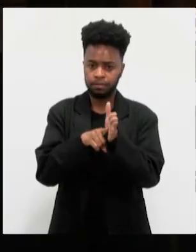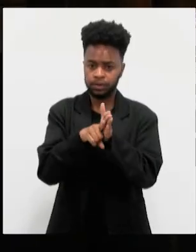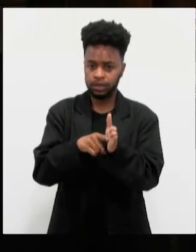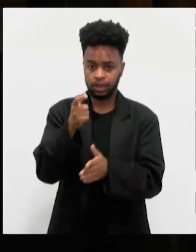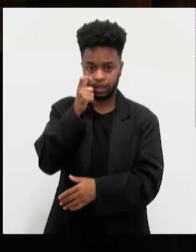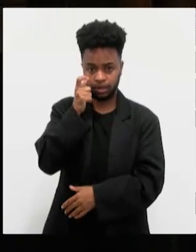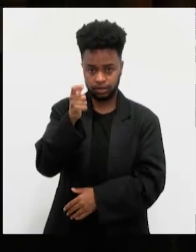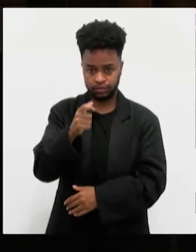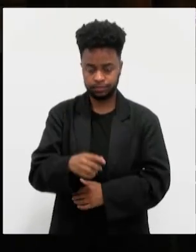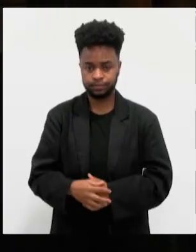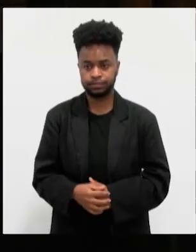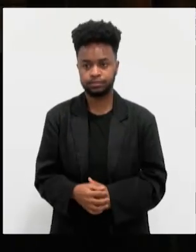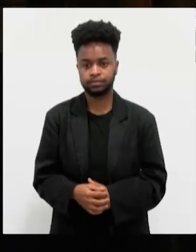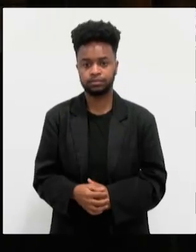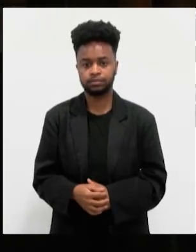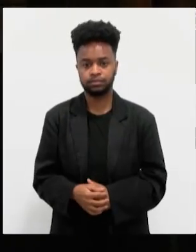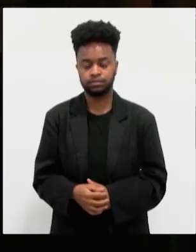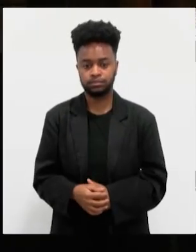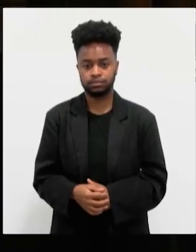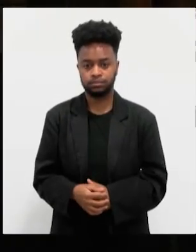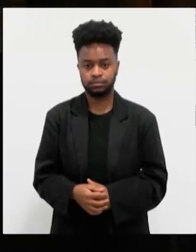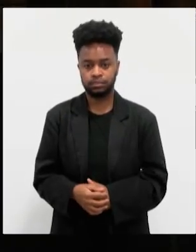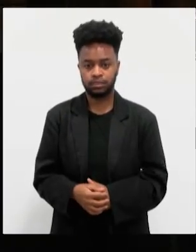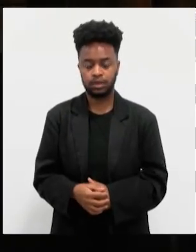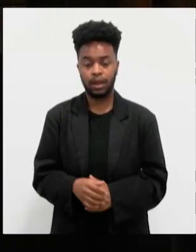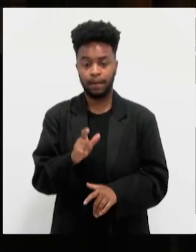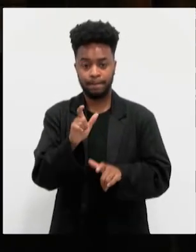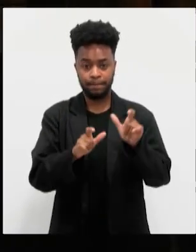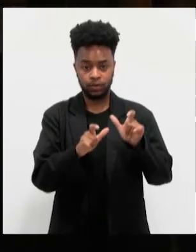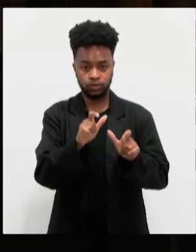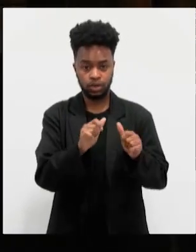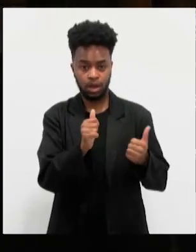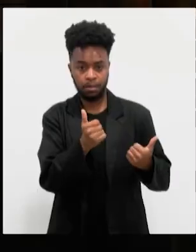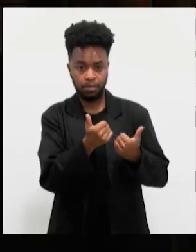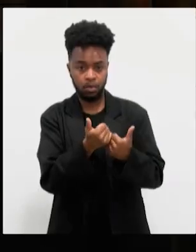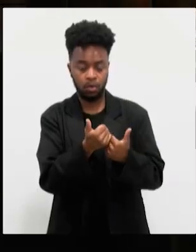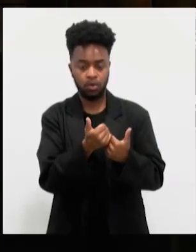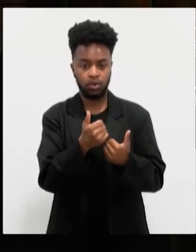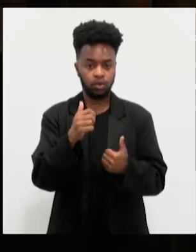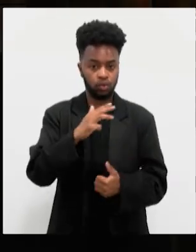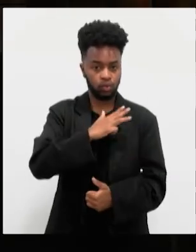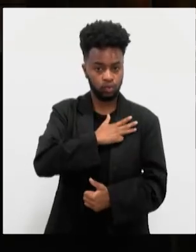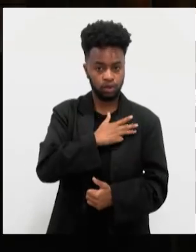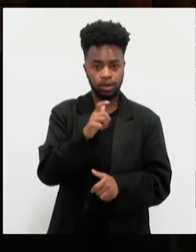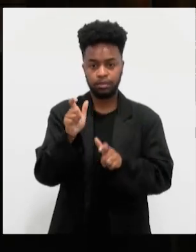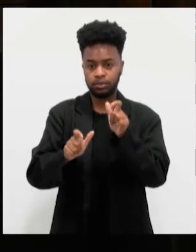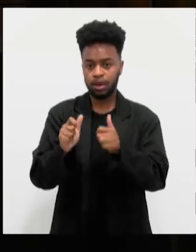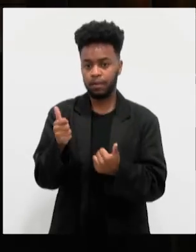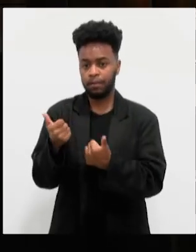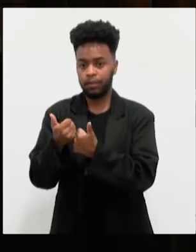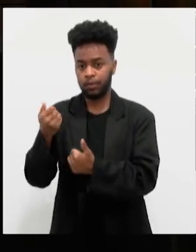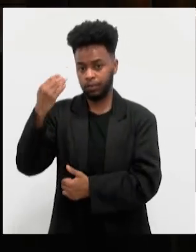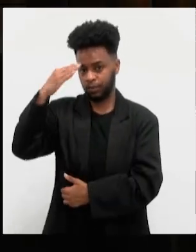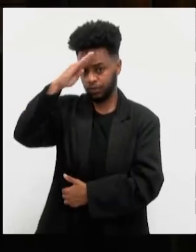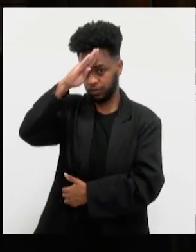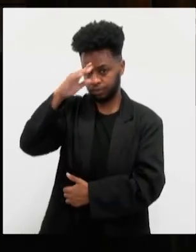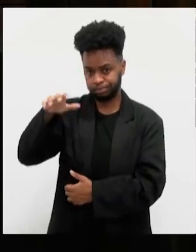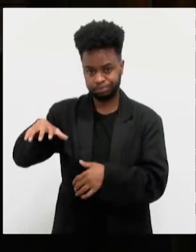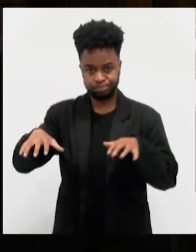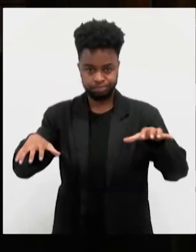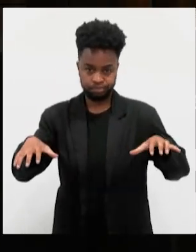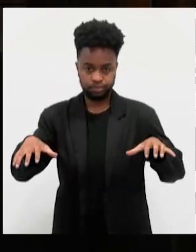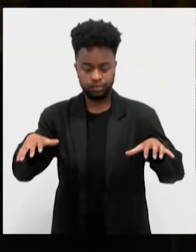interessante. Quem era lulista e quem era bolsonarista. A